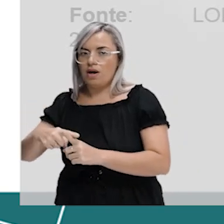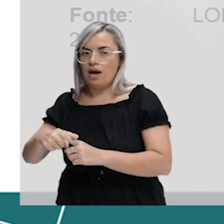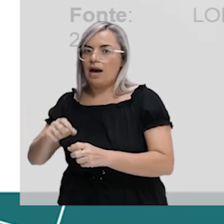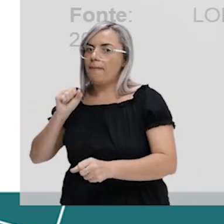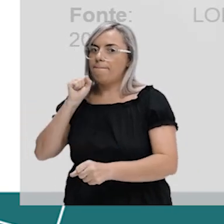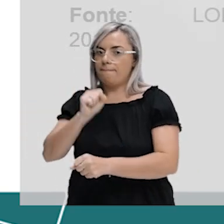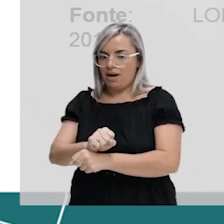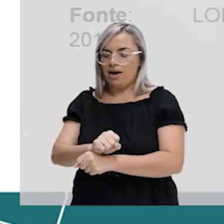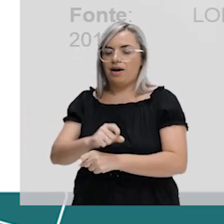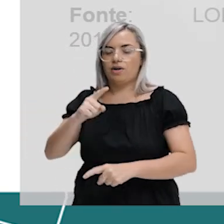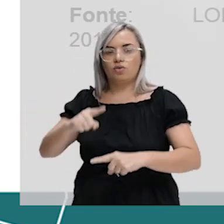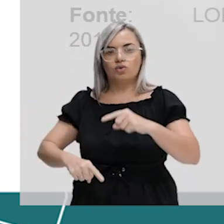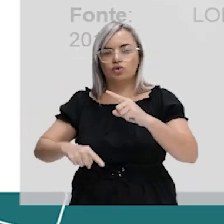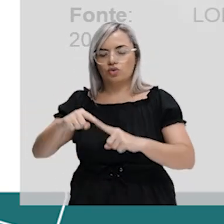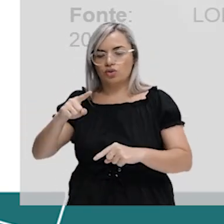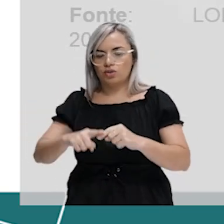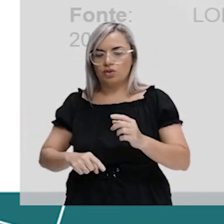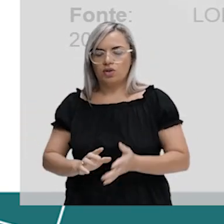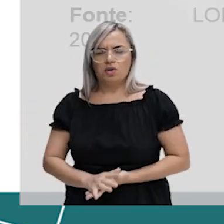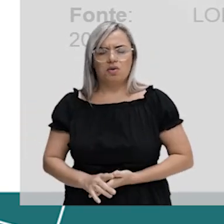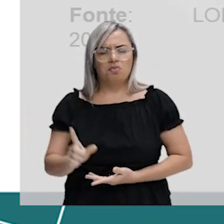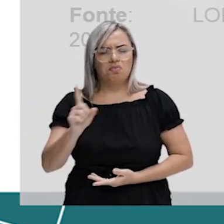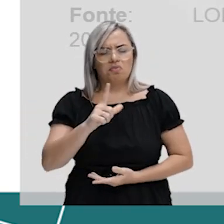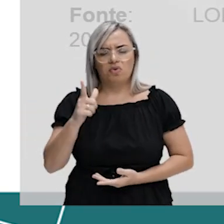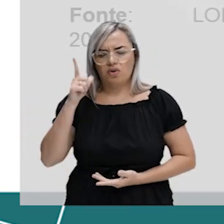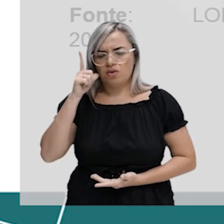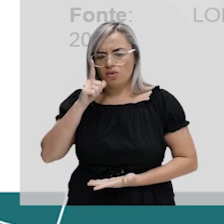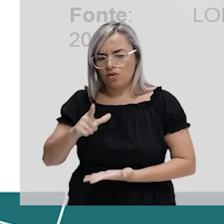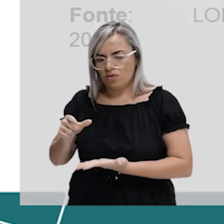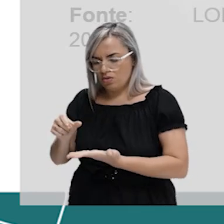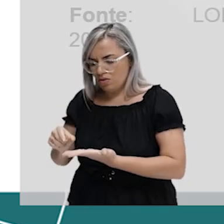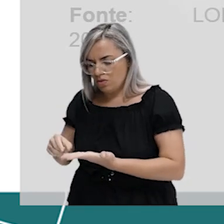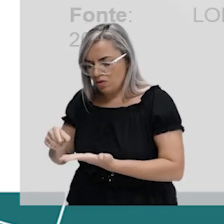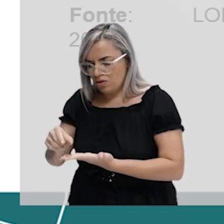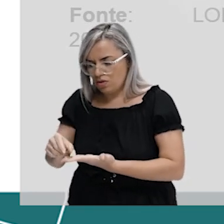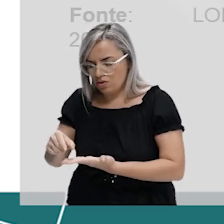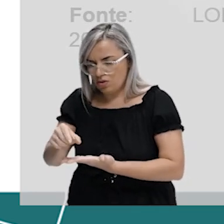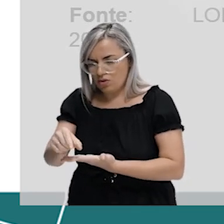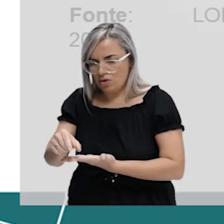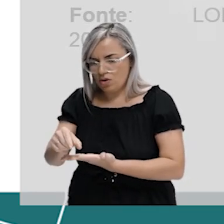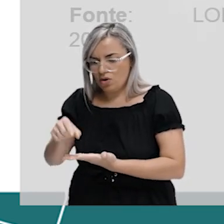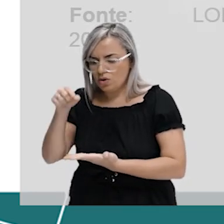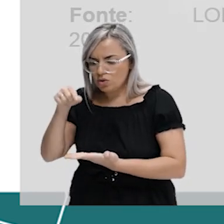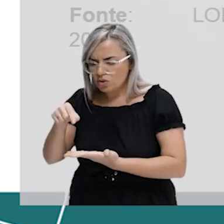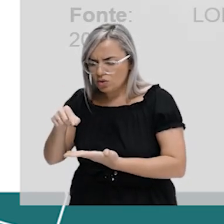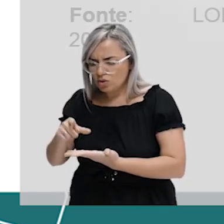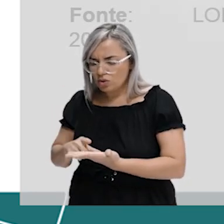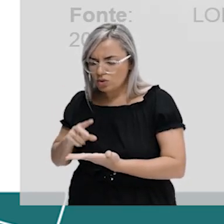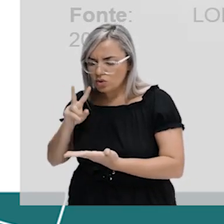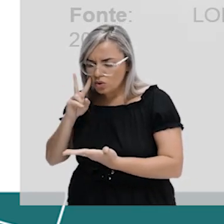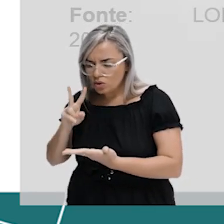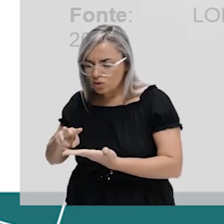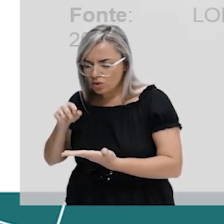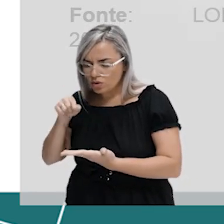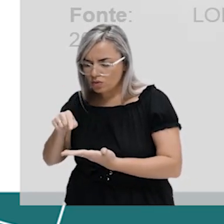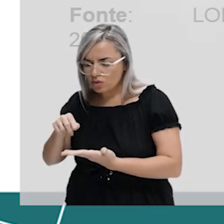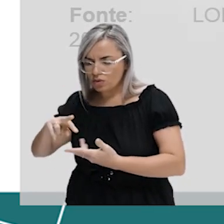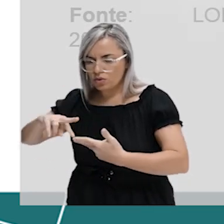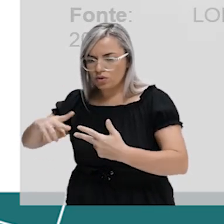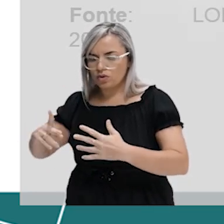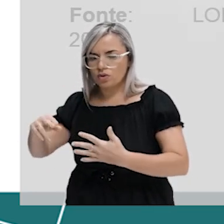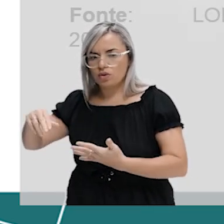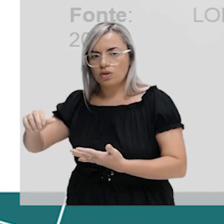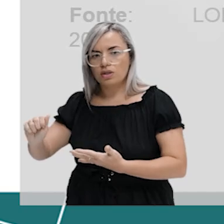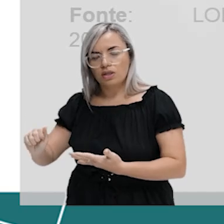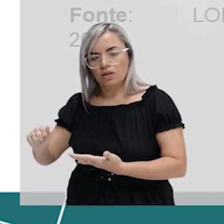ainda não consigo visualizar nada aqui nessa placa, eu só consigo ver onde o meu DNA parou. Mas